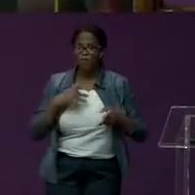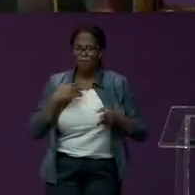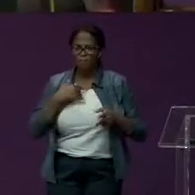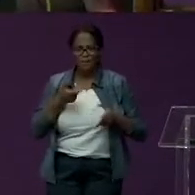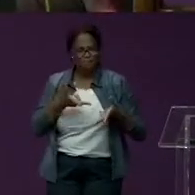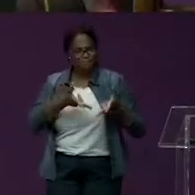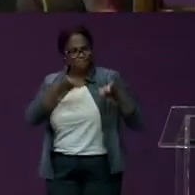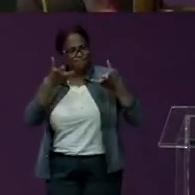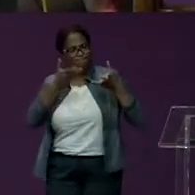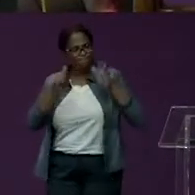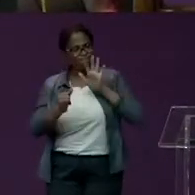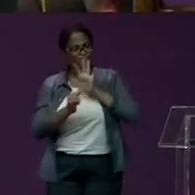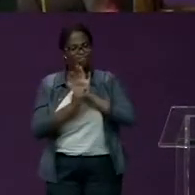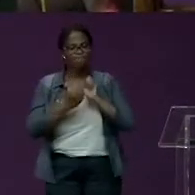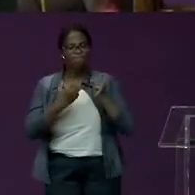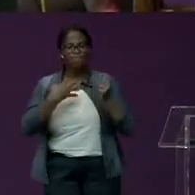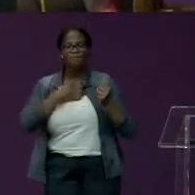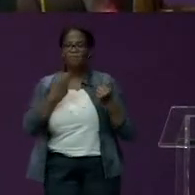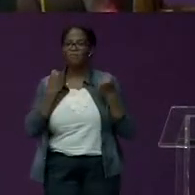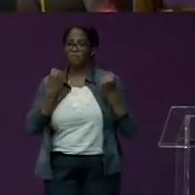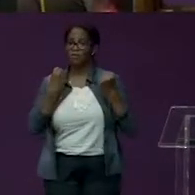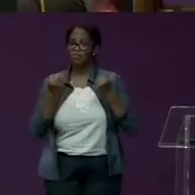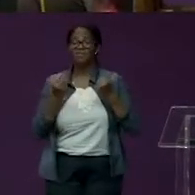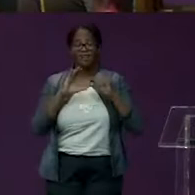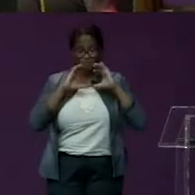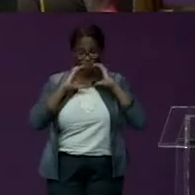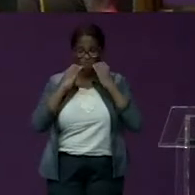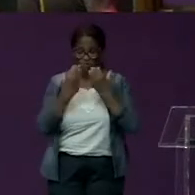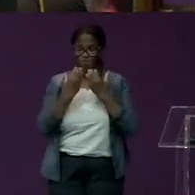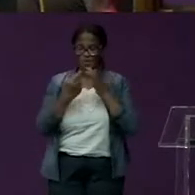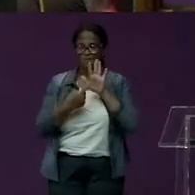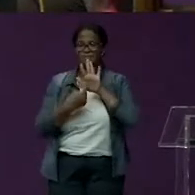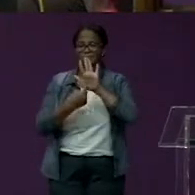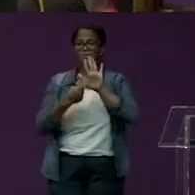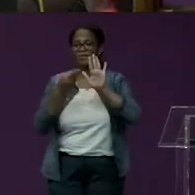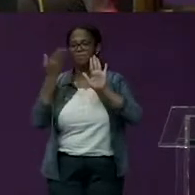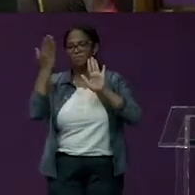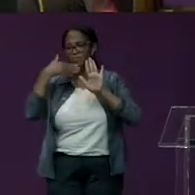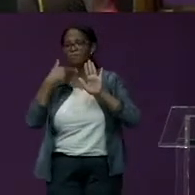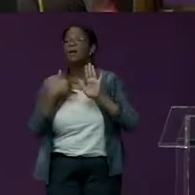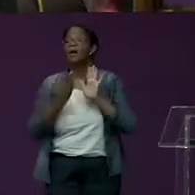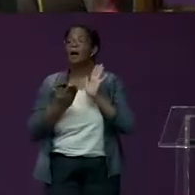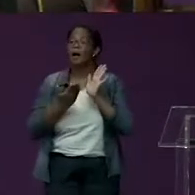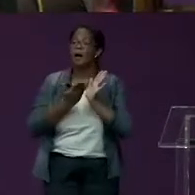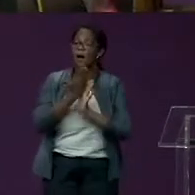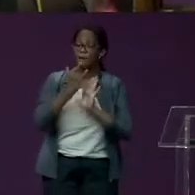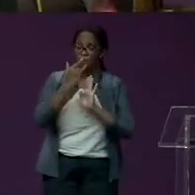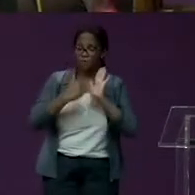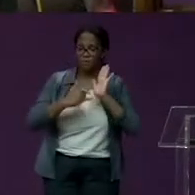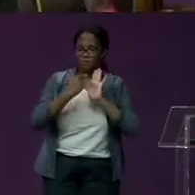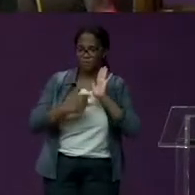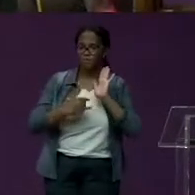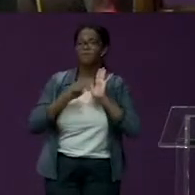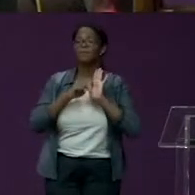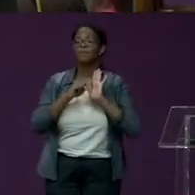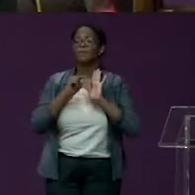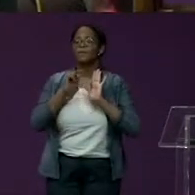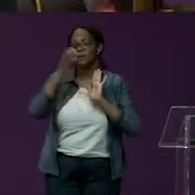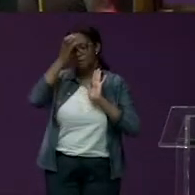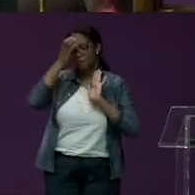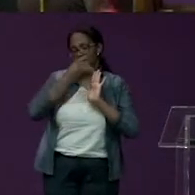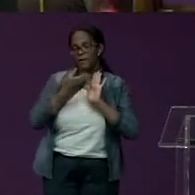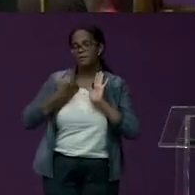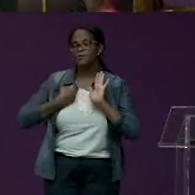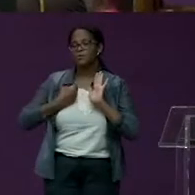Isso apareceu também de uma maneira muito forte no Congresso, né, onde aprovamos a tese de número 11, e teve um momento